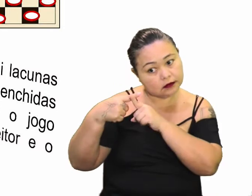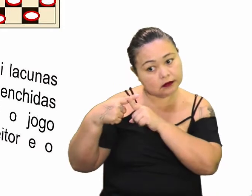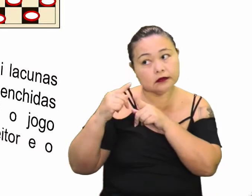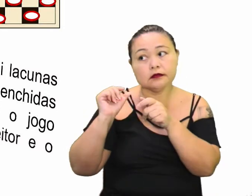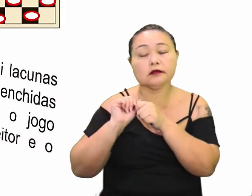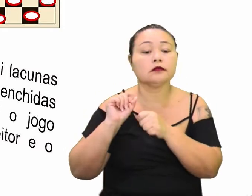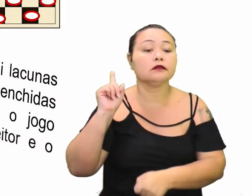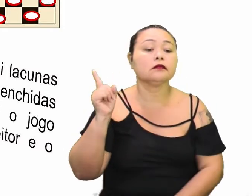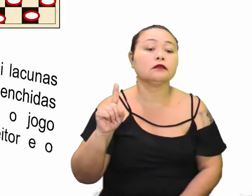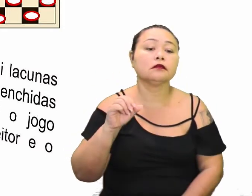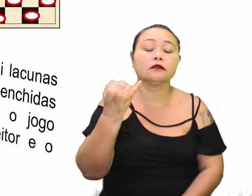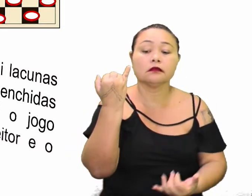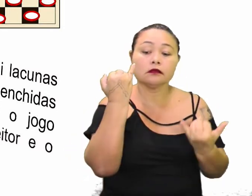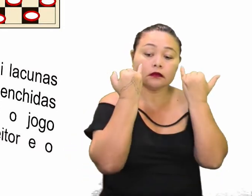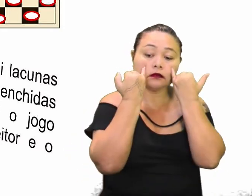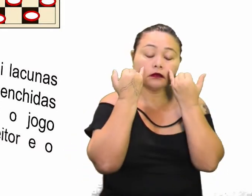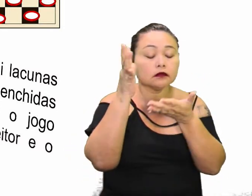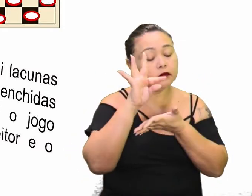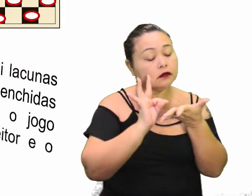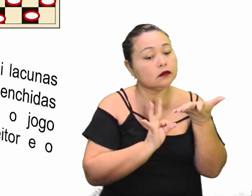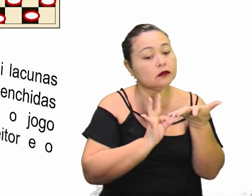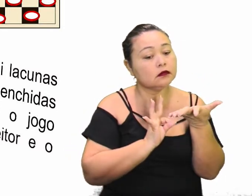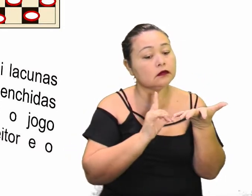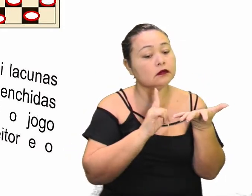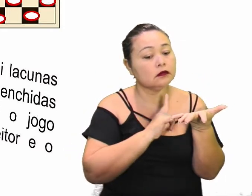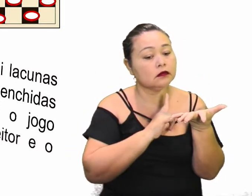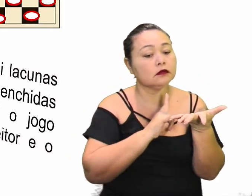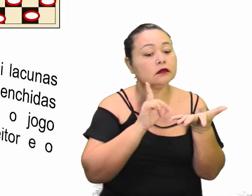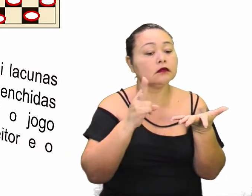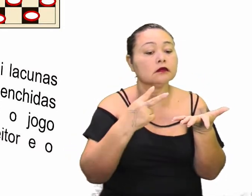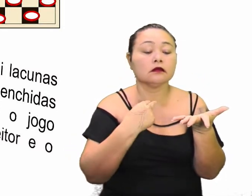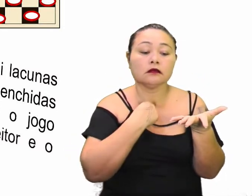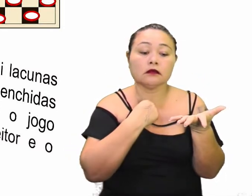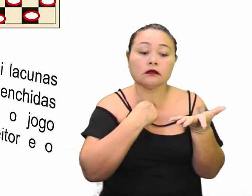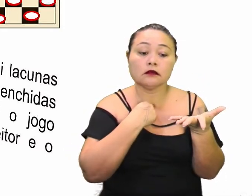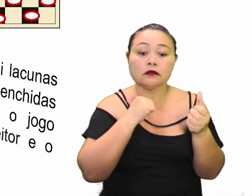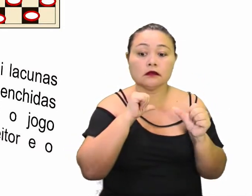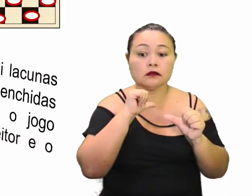figuras geralmente cria uma espécie de abstração em si mesmo,